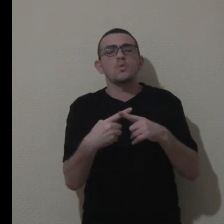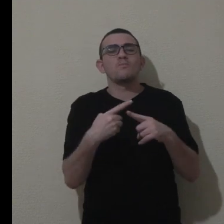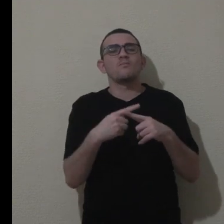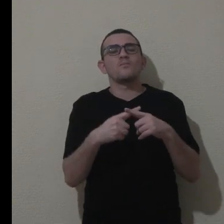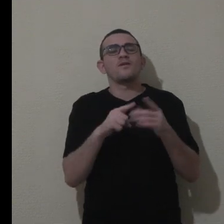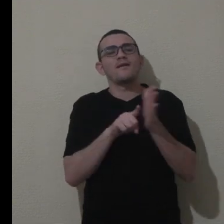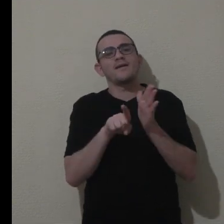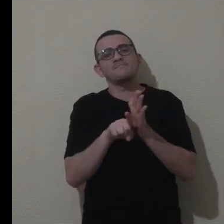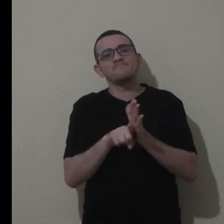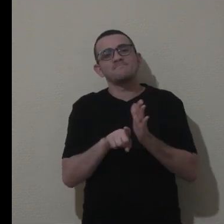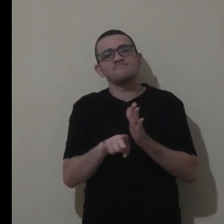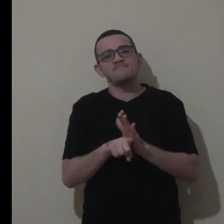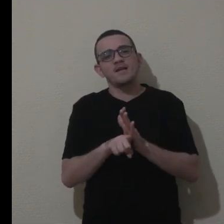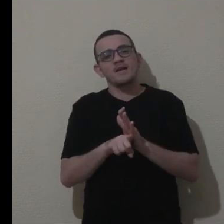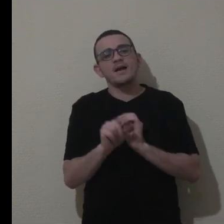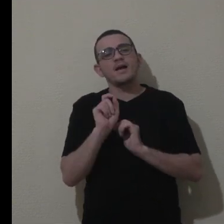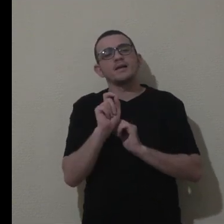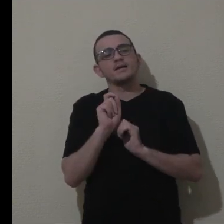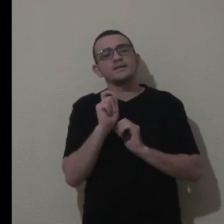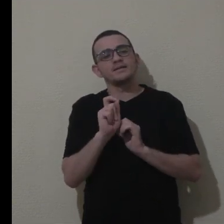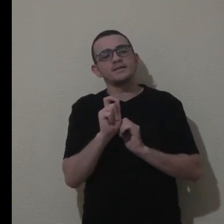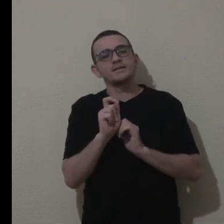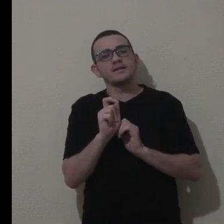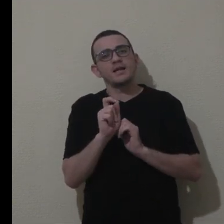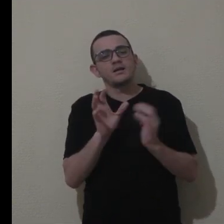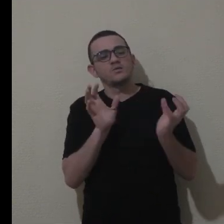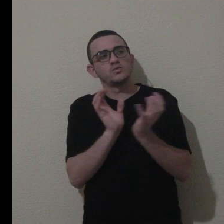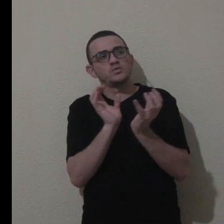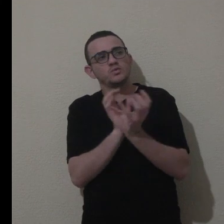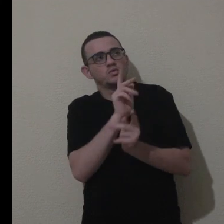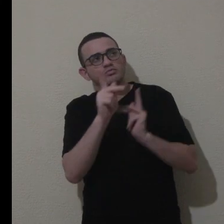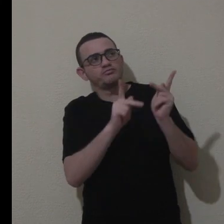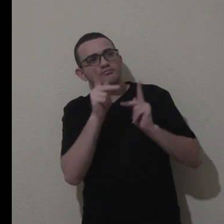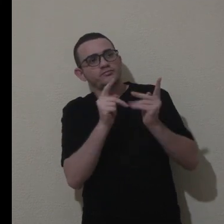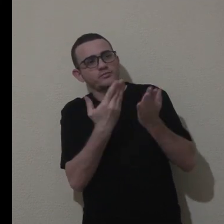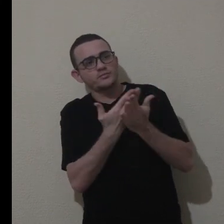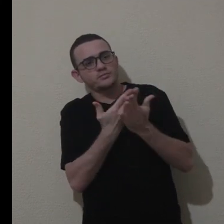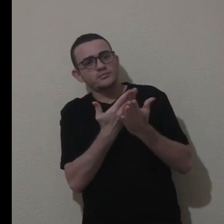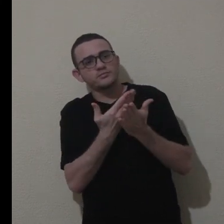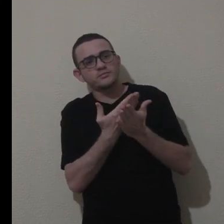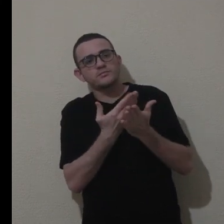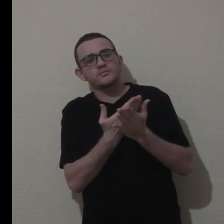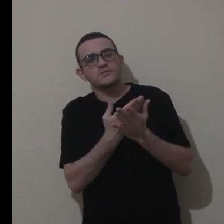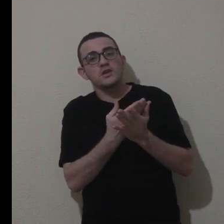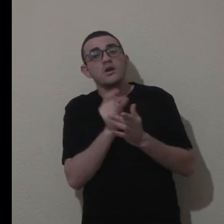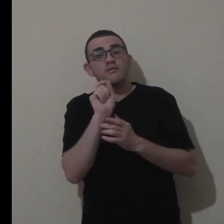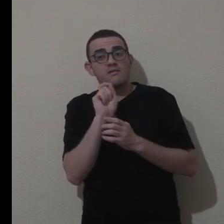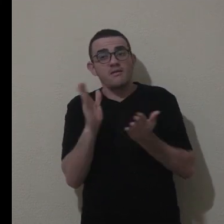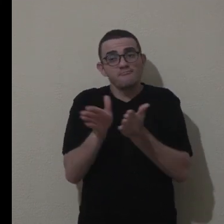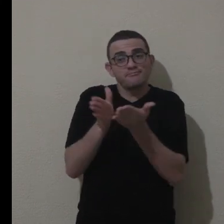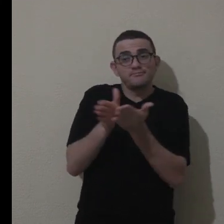questionário, porque na população que ela estava realmente fazendo o estudo, que é